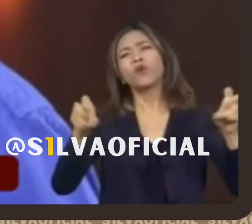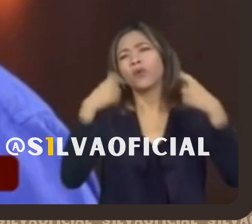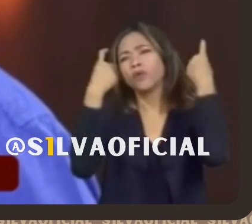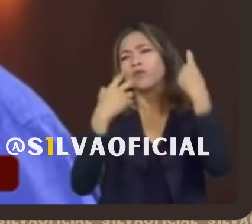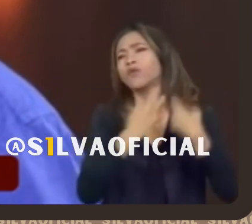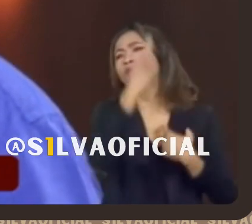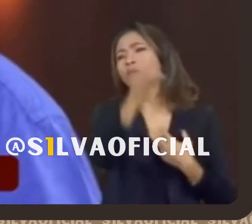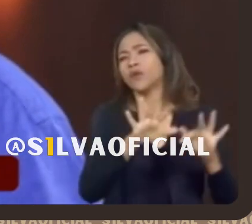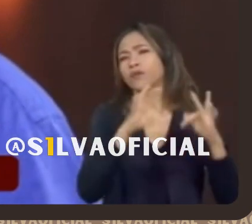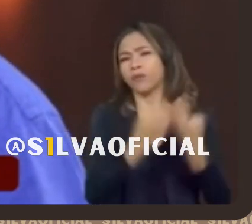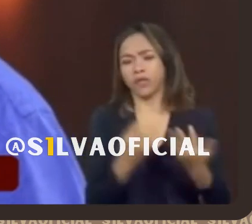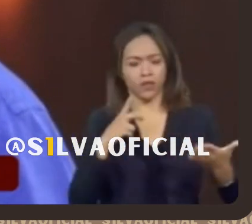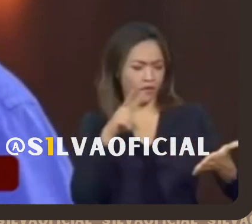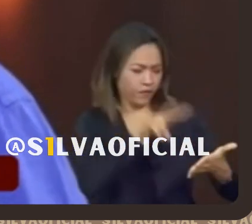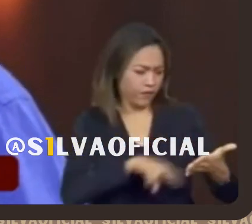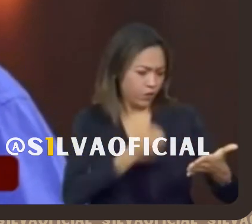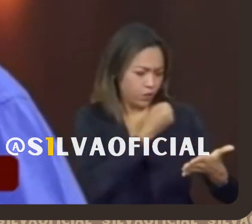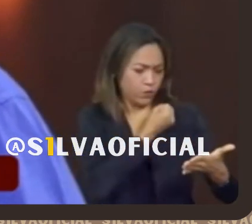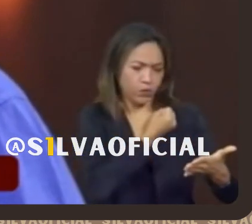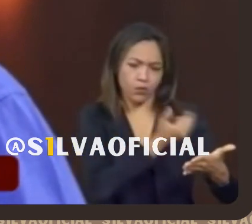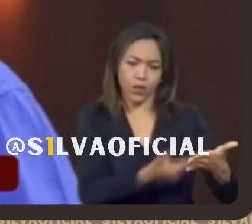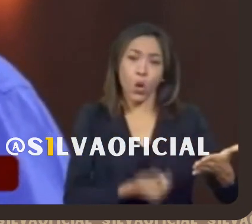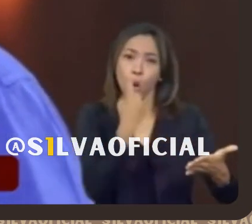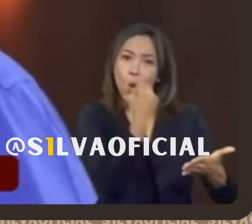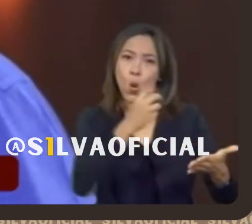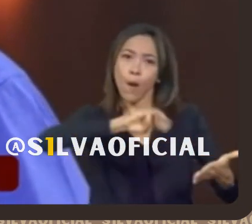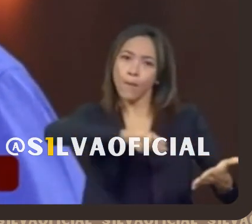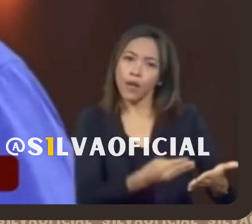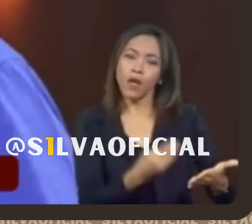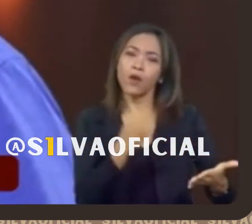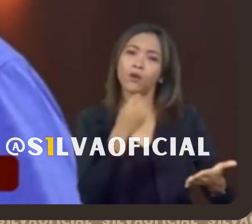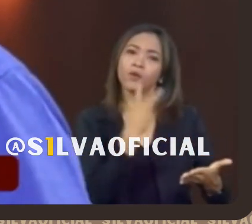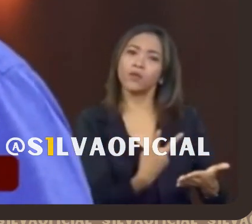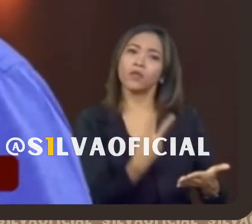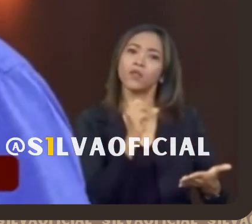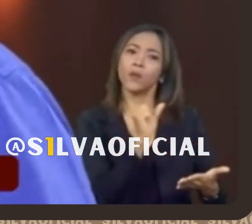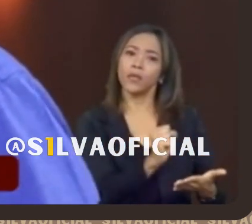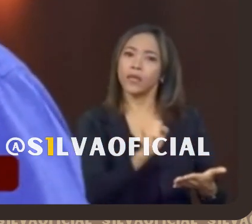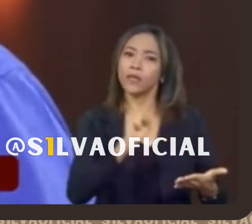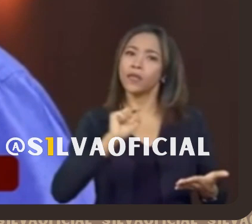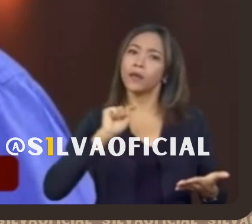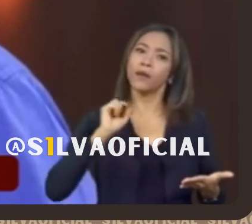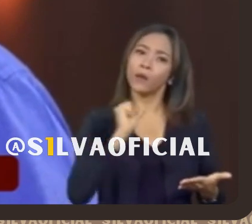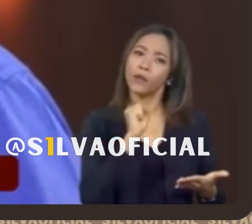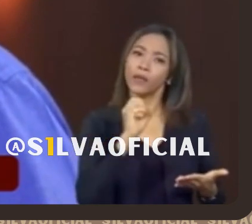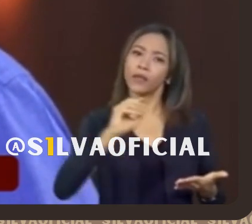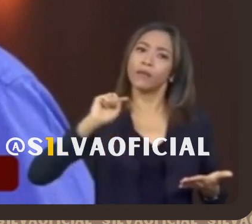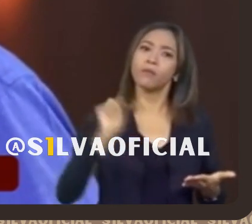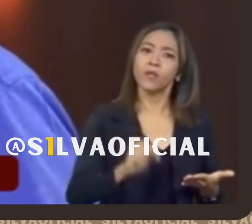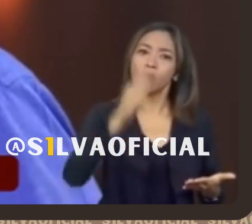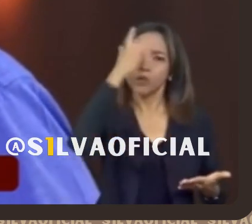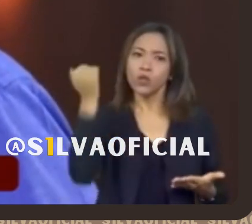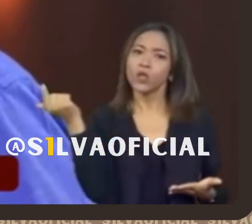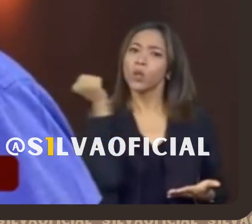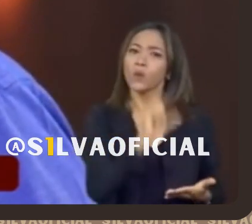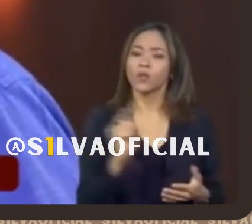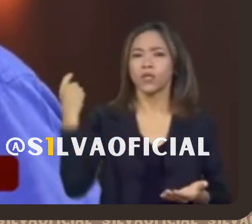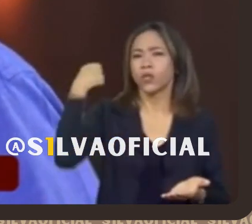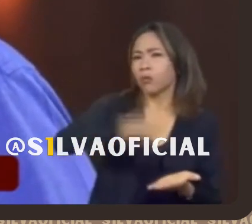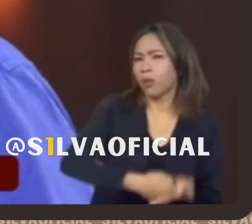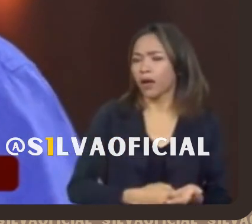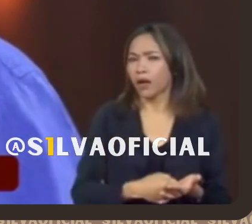hoje 1 1. 280.000 pessoas que não conseguiram pagar o financiamento do